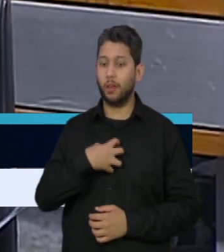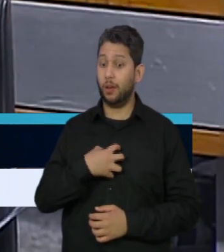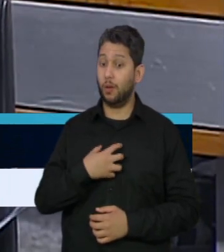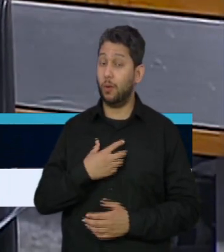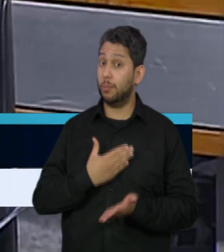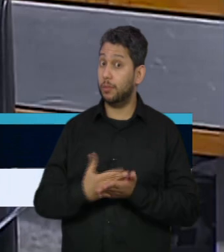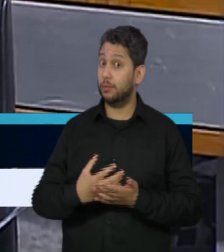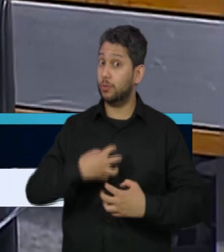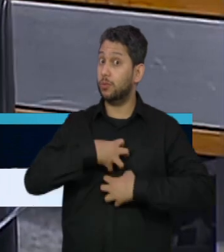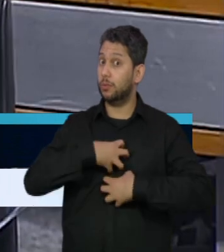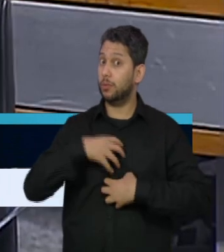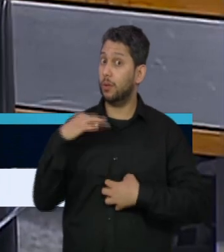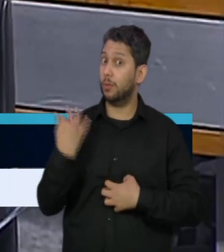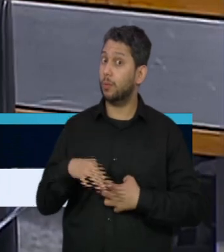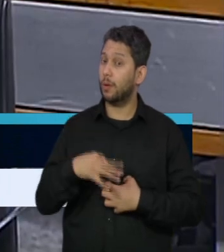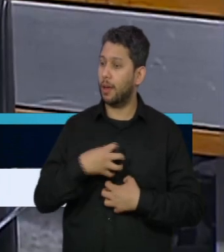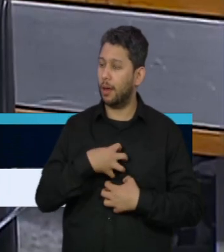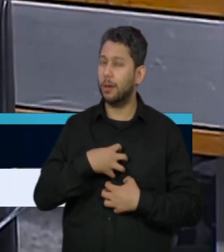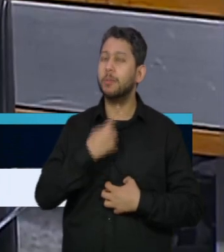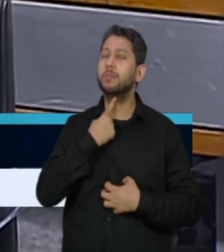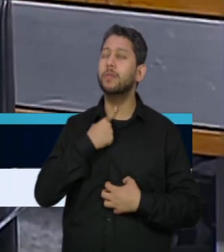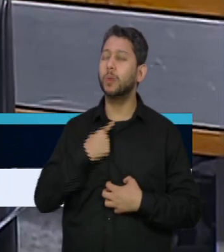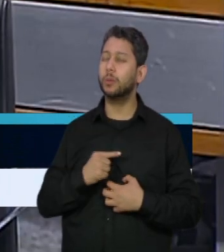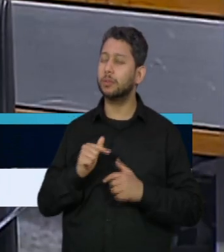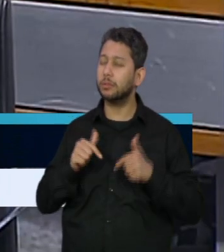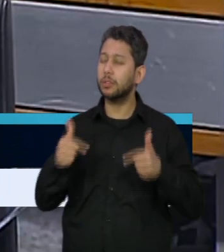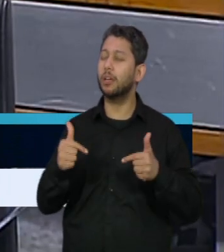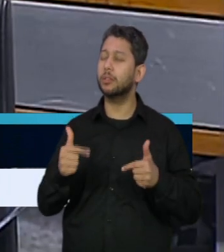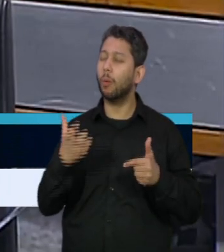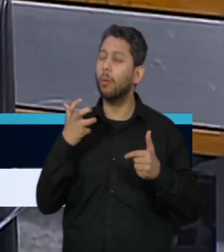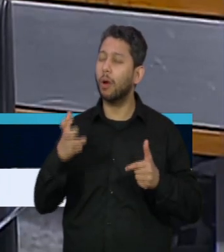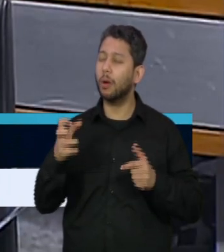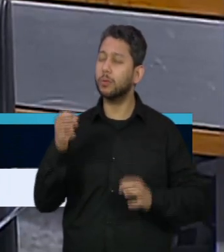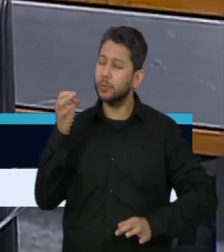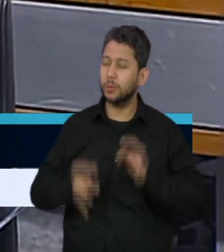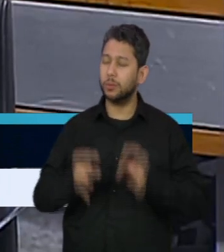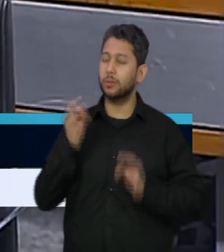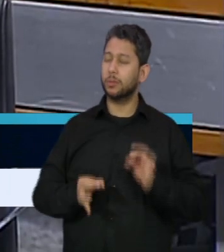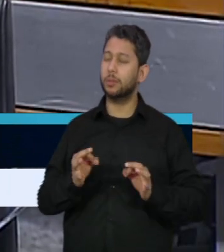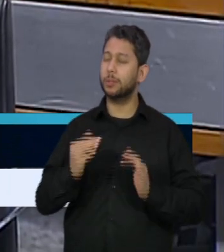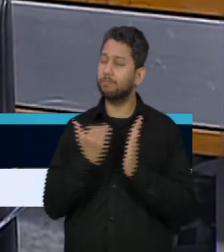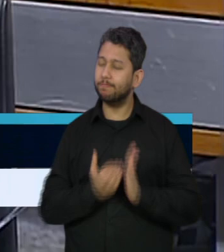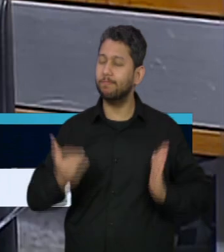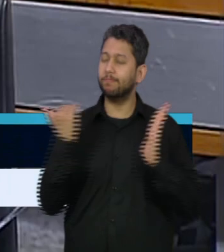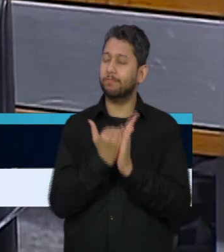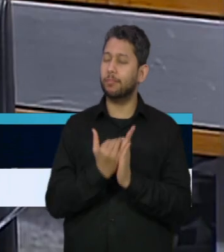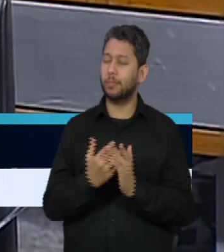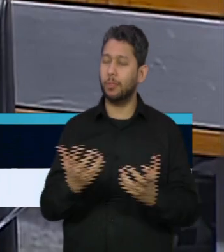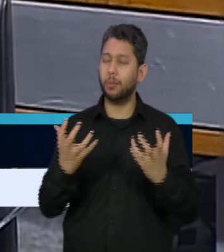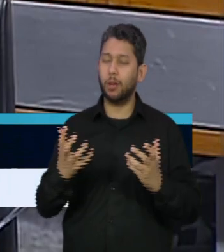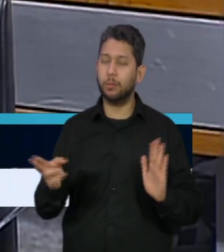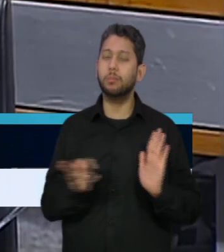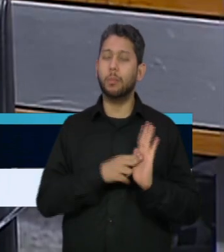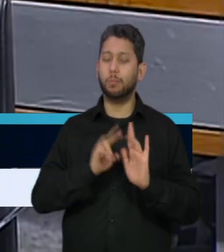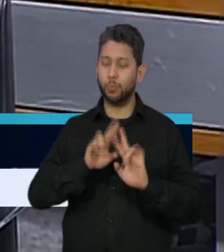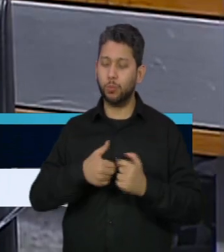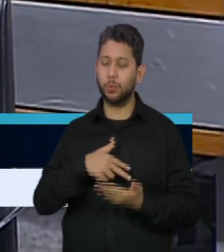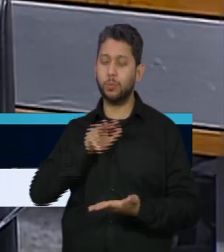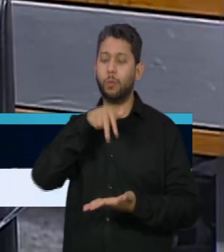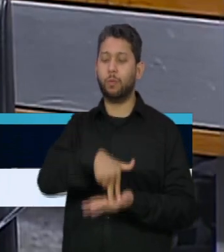A dor é grande, mas a vontade de justiça é maior. Por isso que eu estou aqui